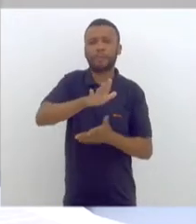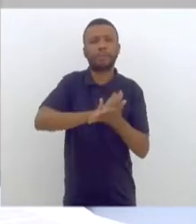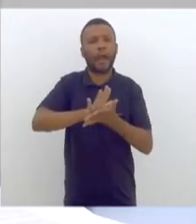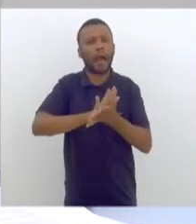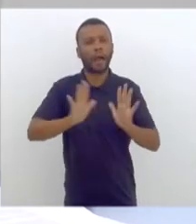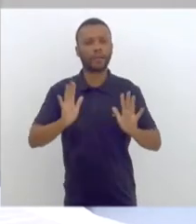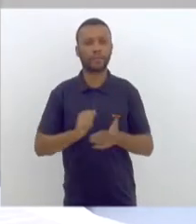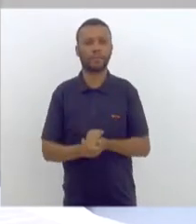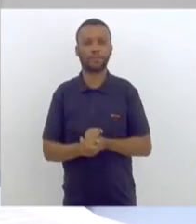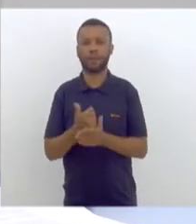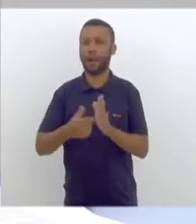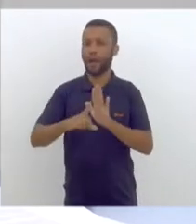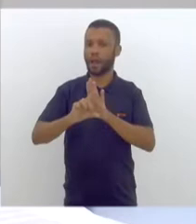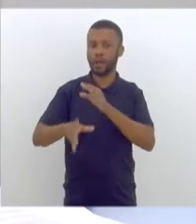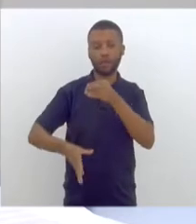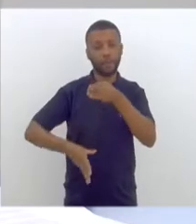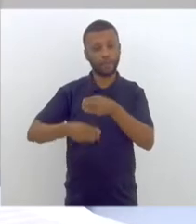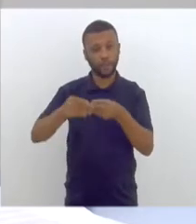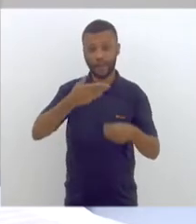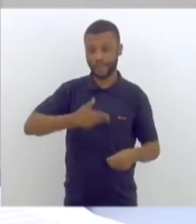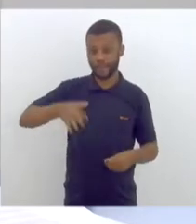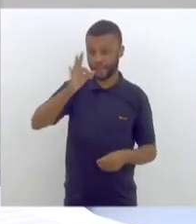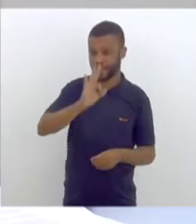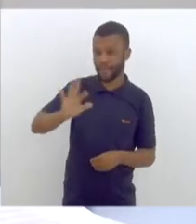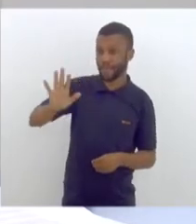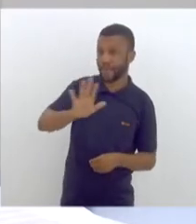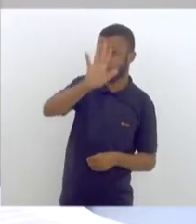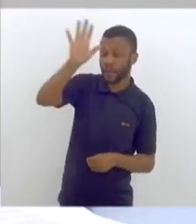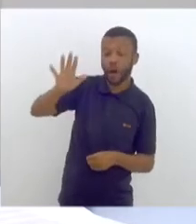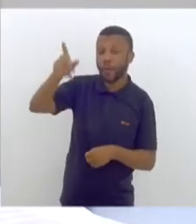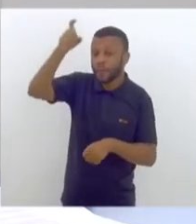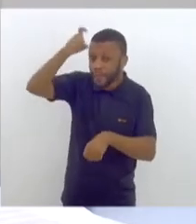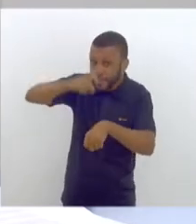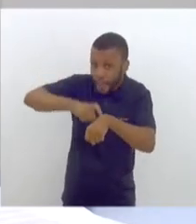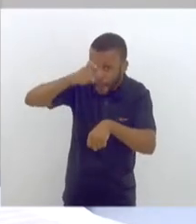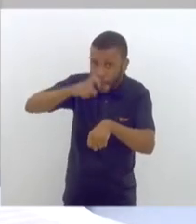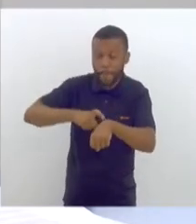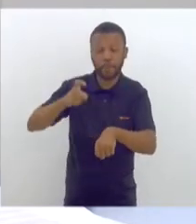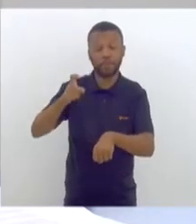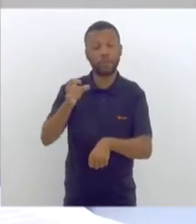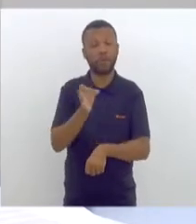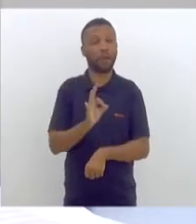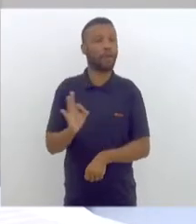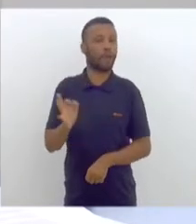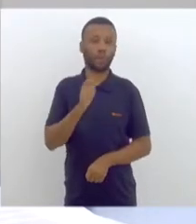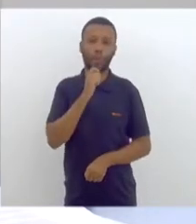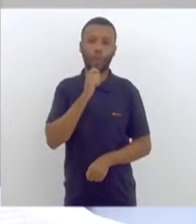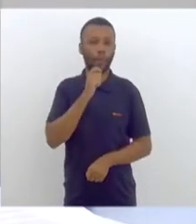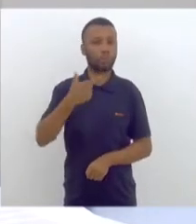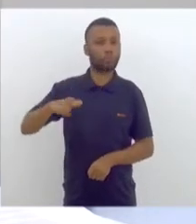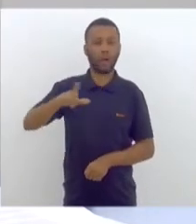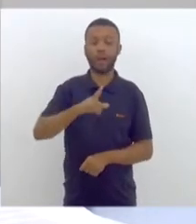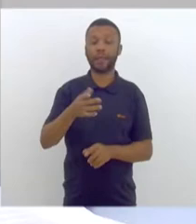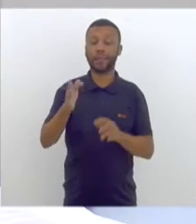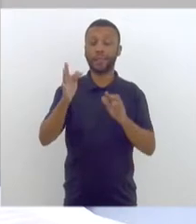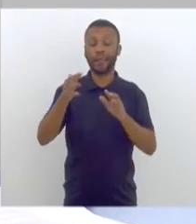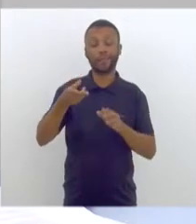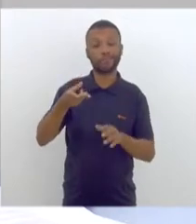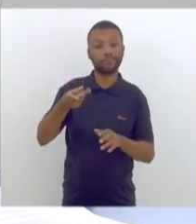a lei complementar Federal não tem tempo de vida útil ela é infinito